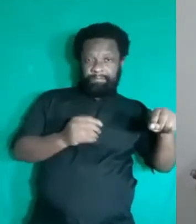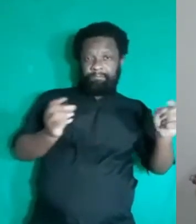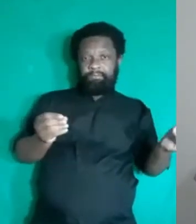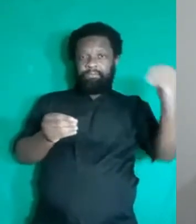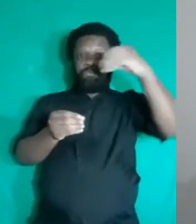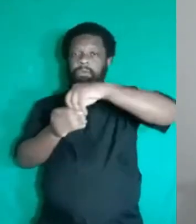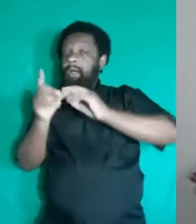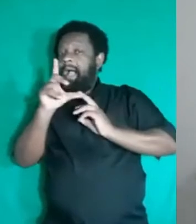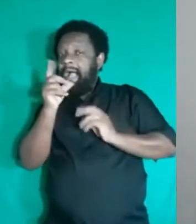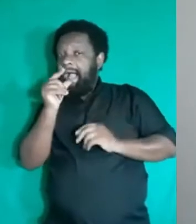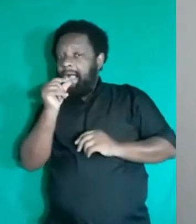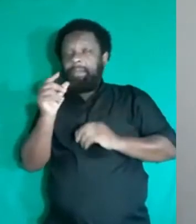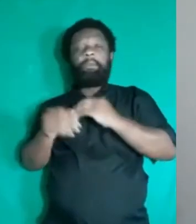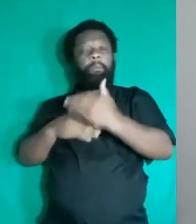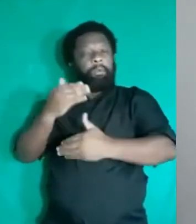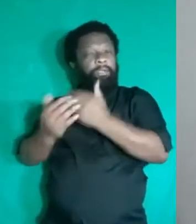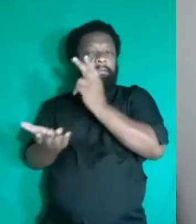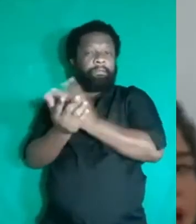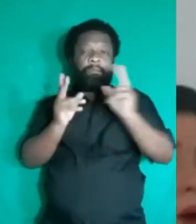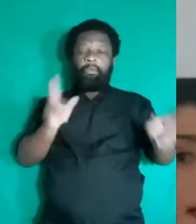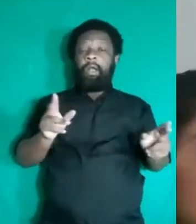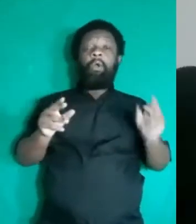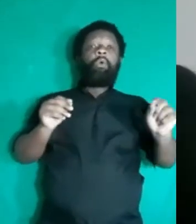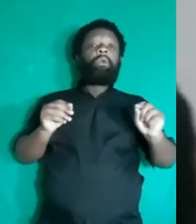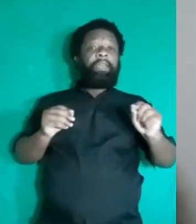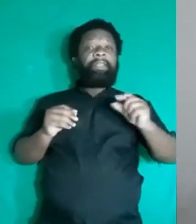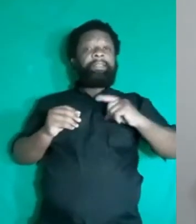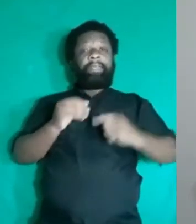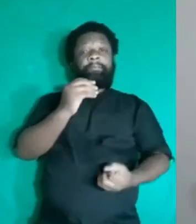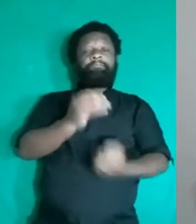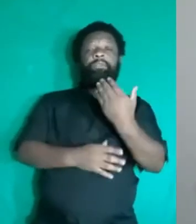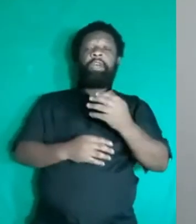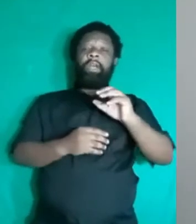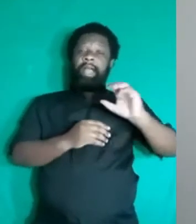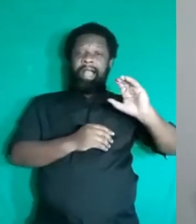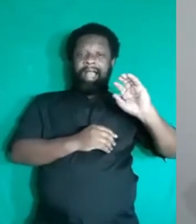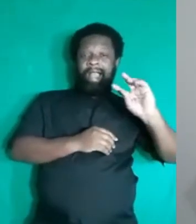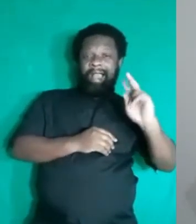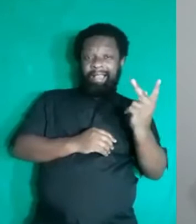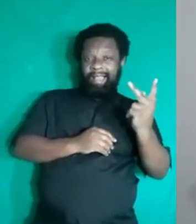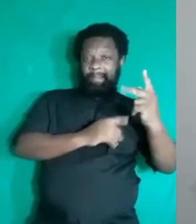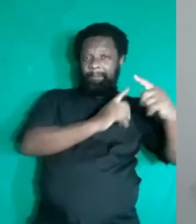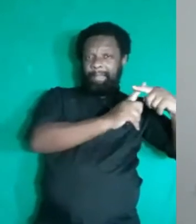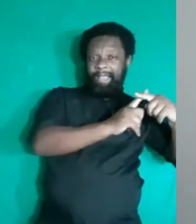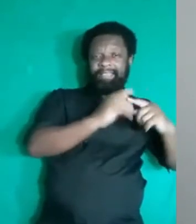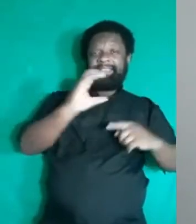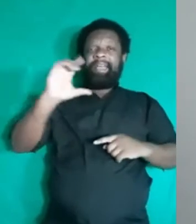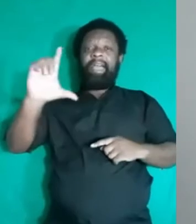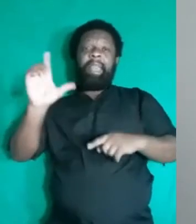Bom, coloquei então o cloreto de hidrogênio em água, ocorrerá o mesmo processo. Então, pessoal, isso daqui sofrerá